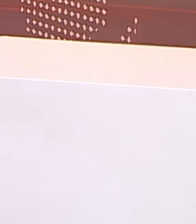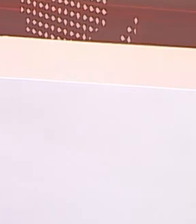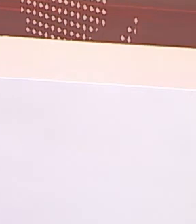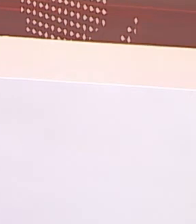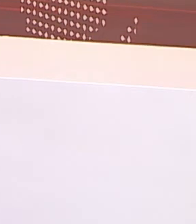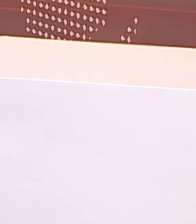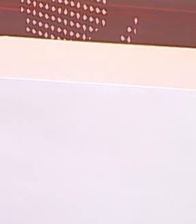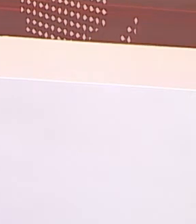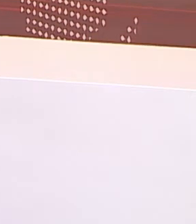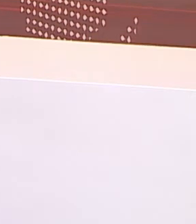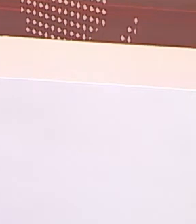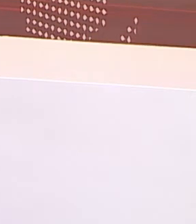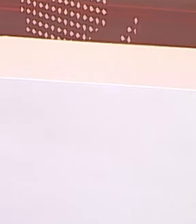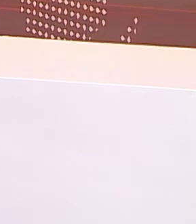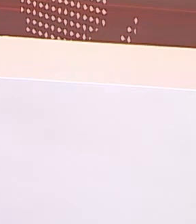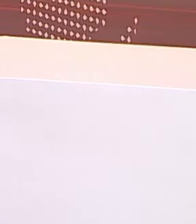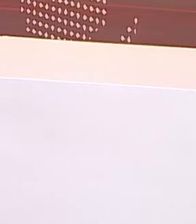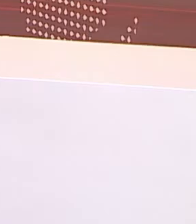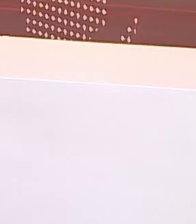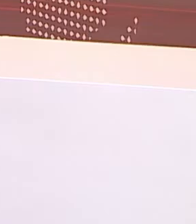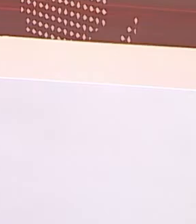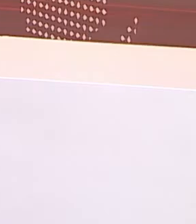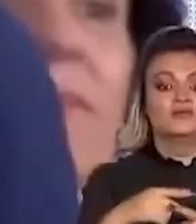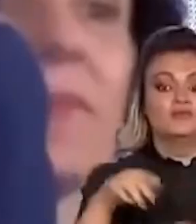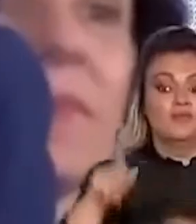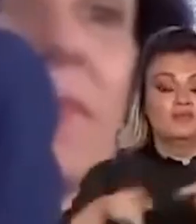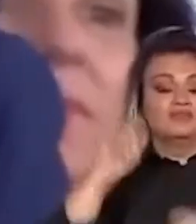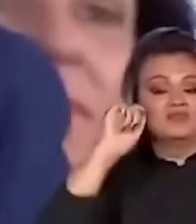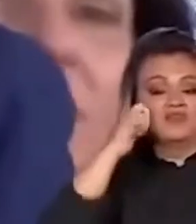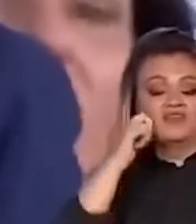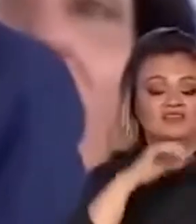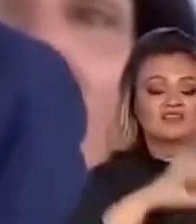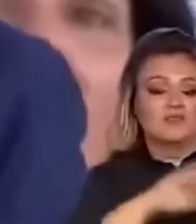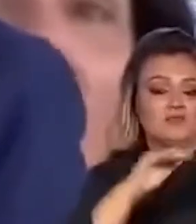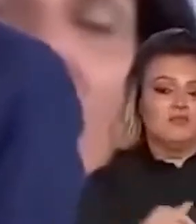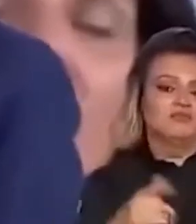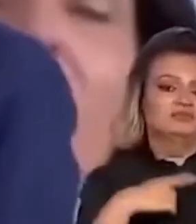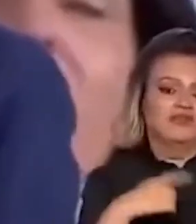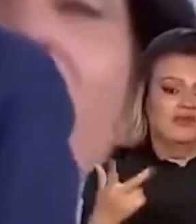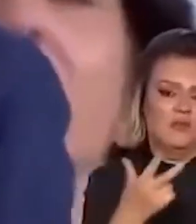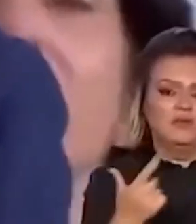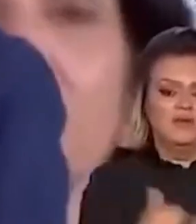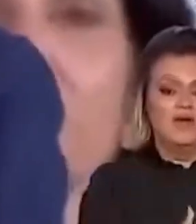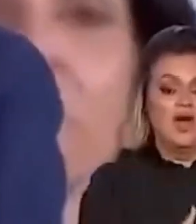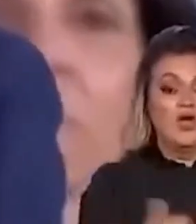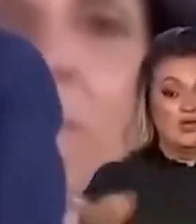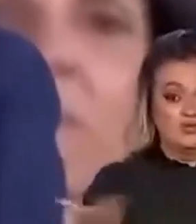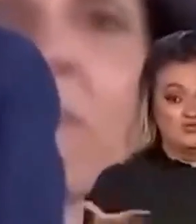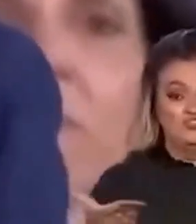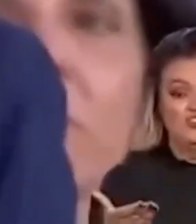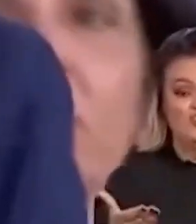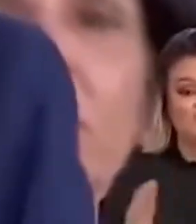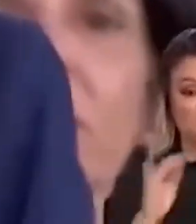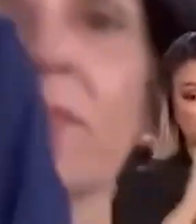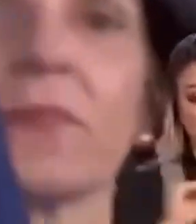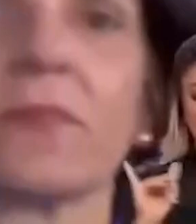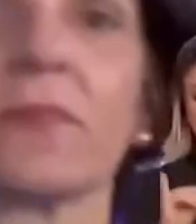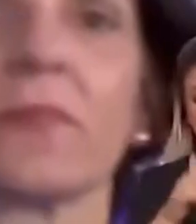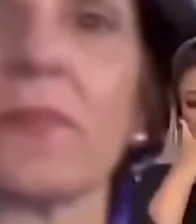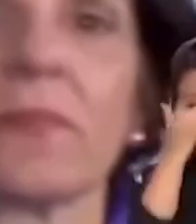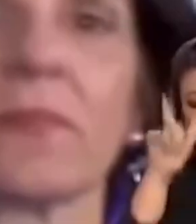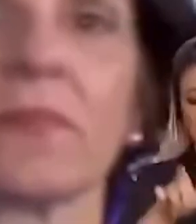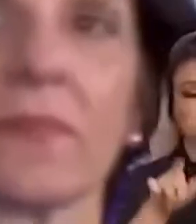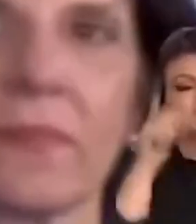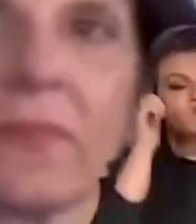anunciadas hoje devem ser apenas um começo. O que nós estamos hoje é apenas dizendo para as